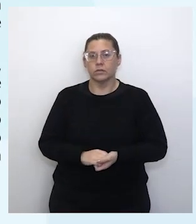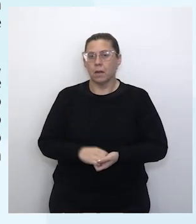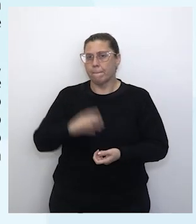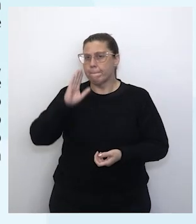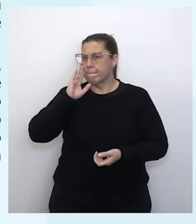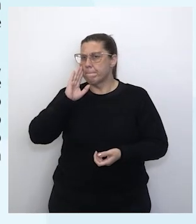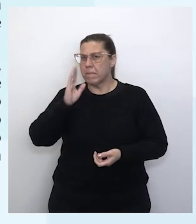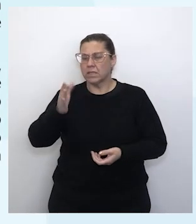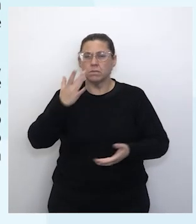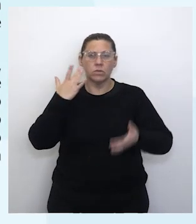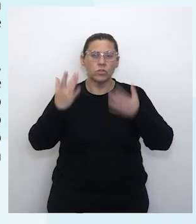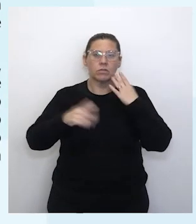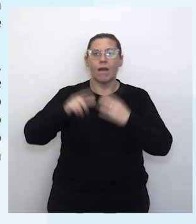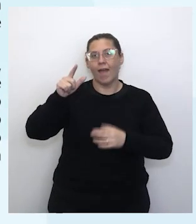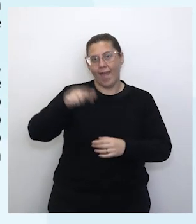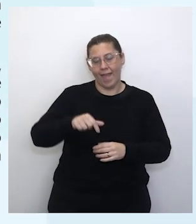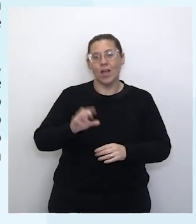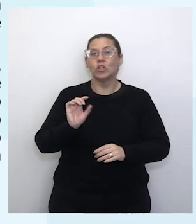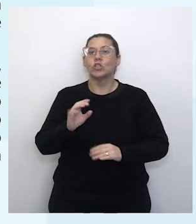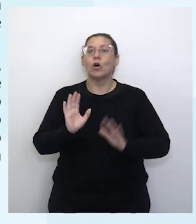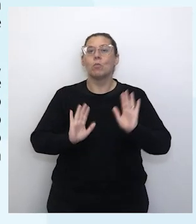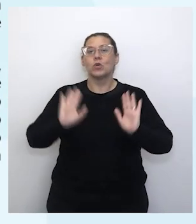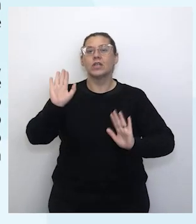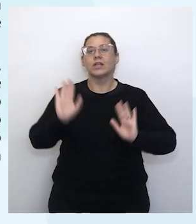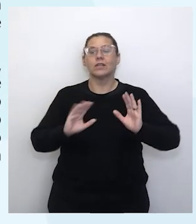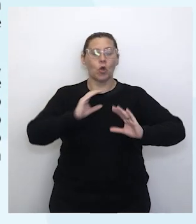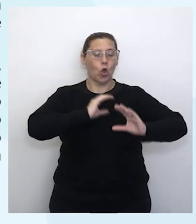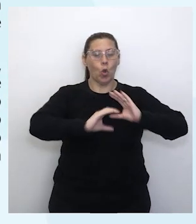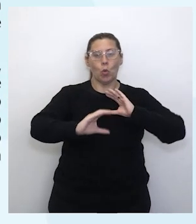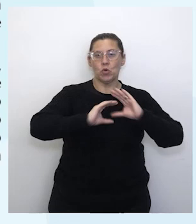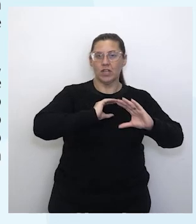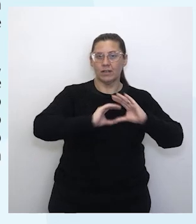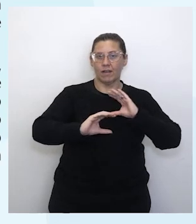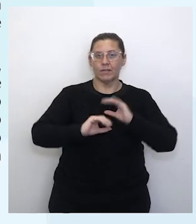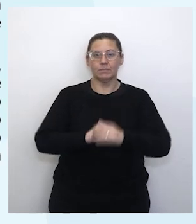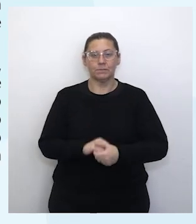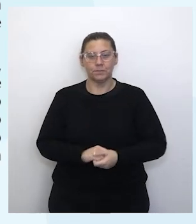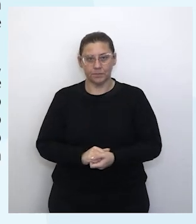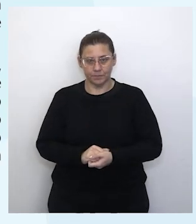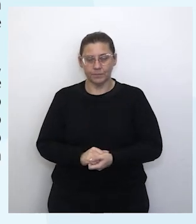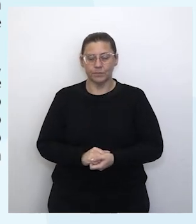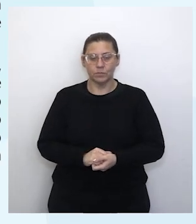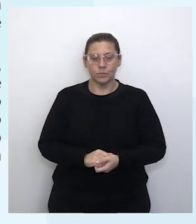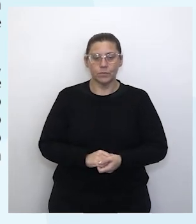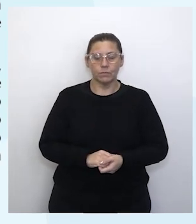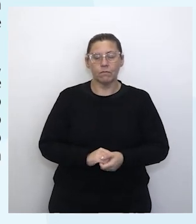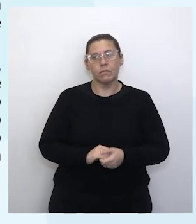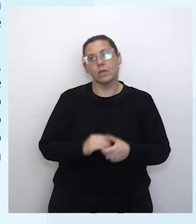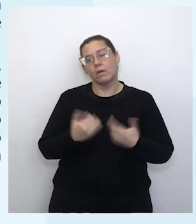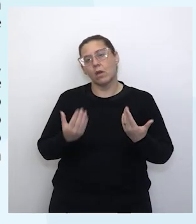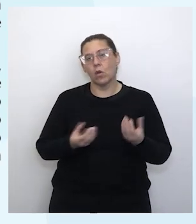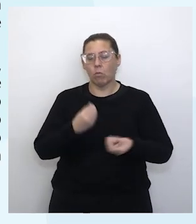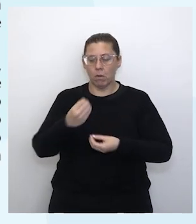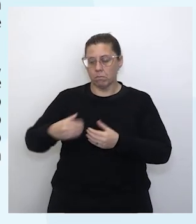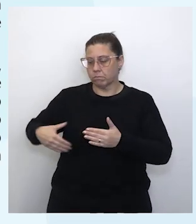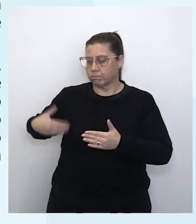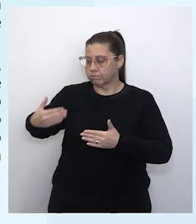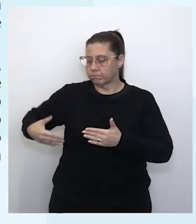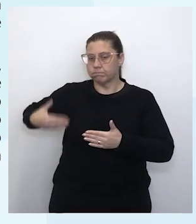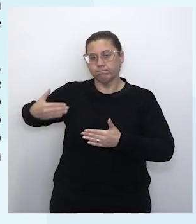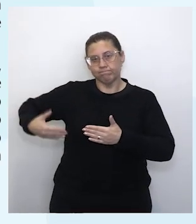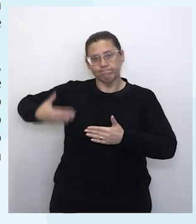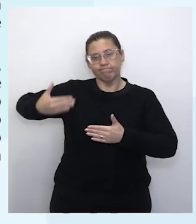do teatro no começo, ela era apenas de comunicação, tá? E aí, com o passar do